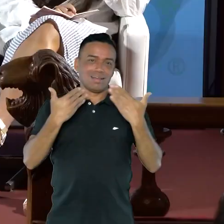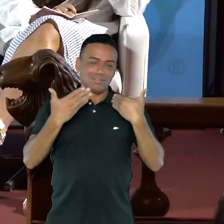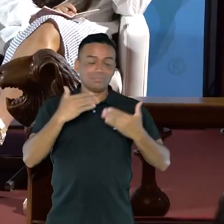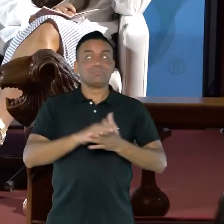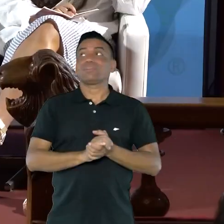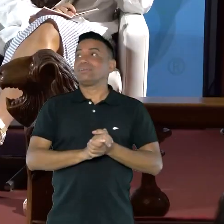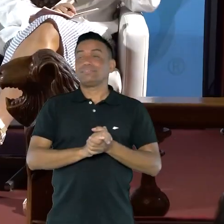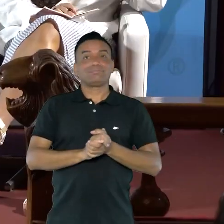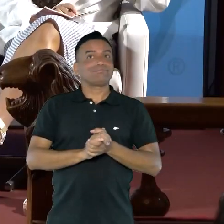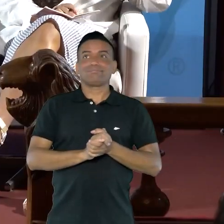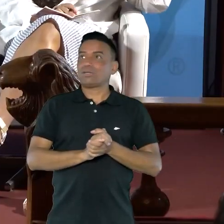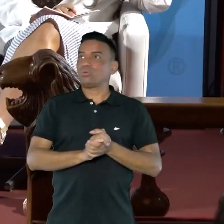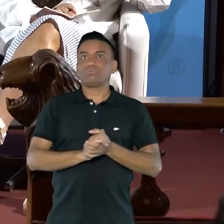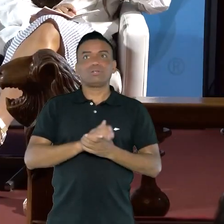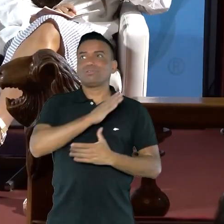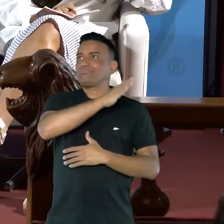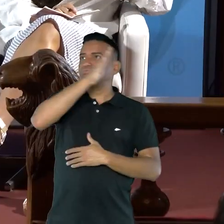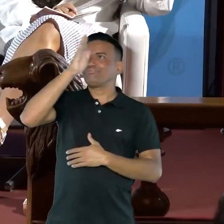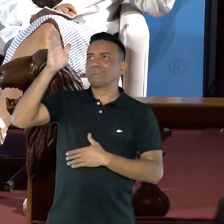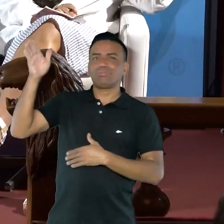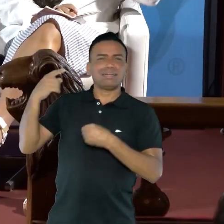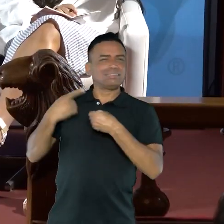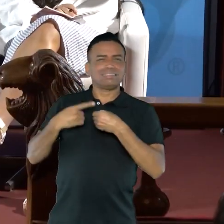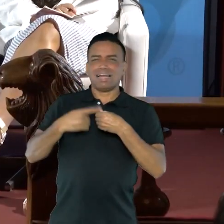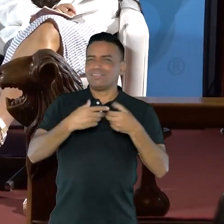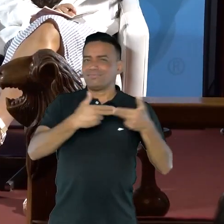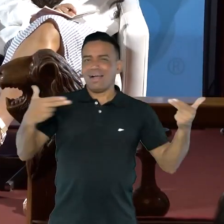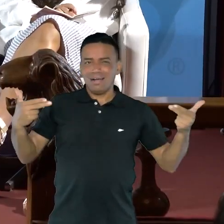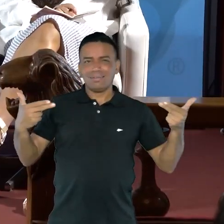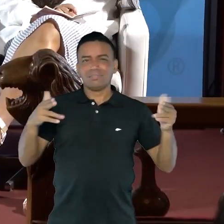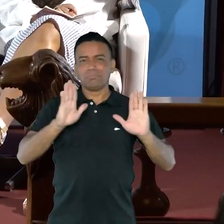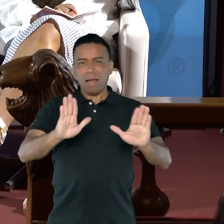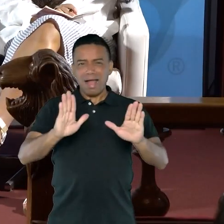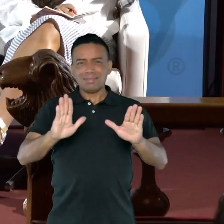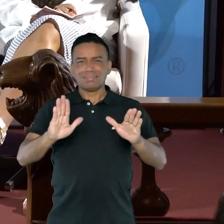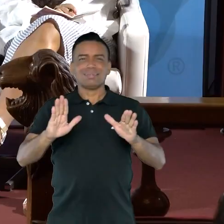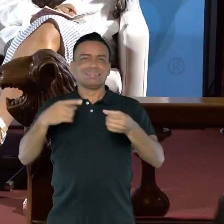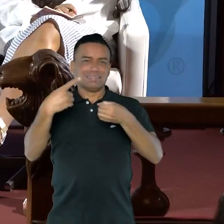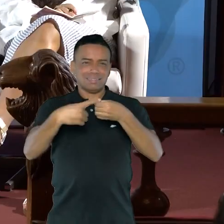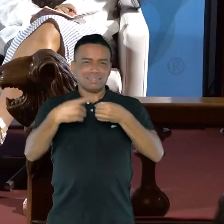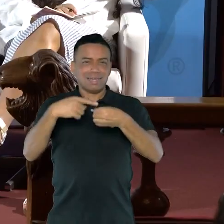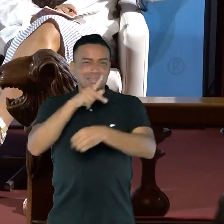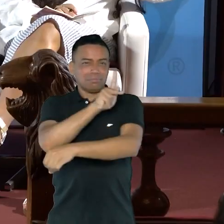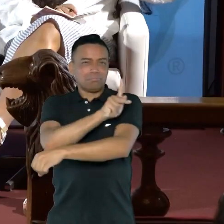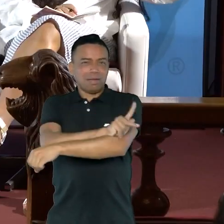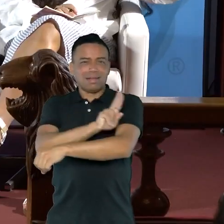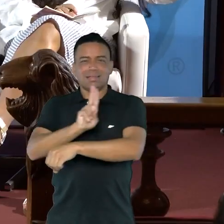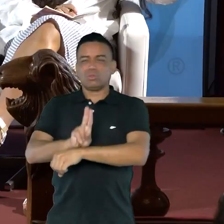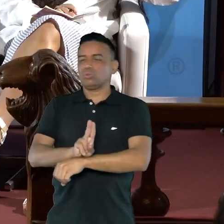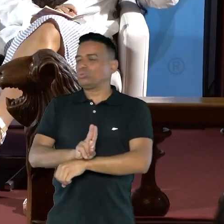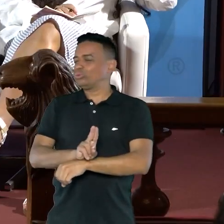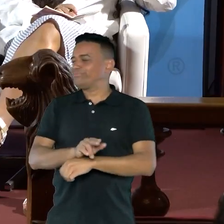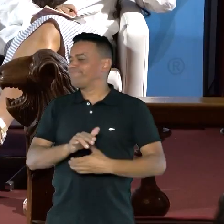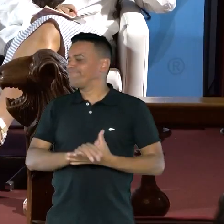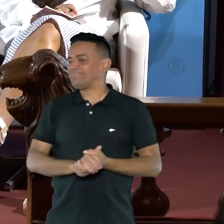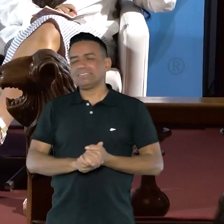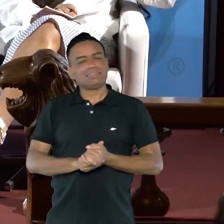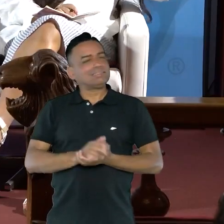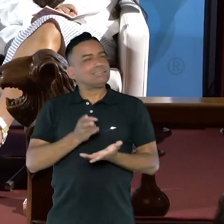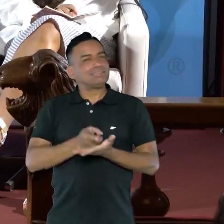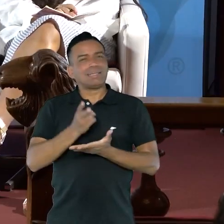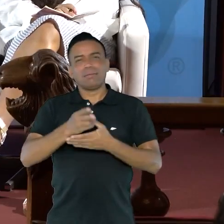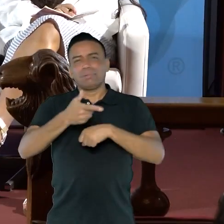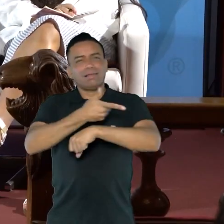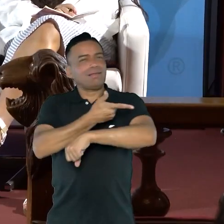pelas cidades de nosso estado e Paracatu tem mesmo uma vocação e um diferencial enorme para esse acolhimento